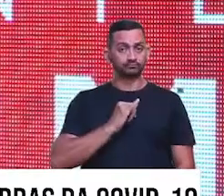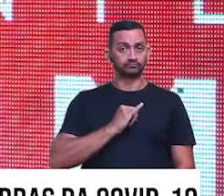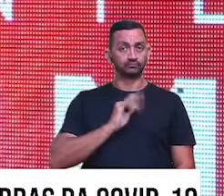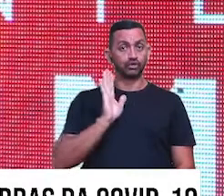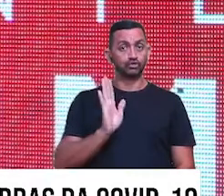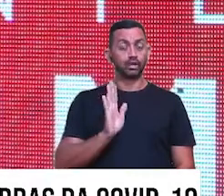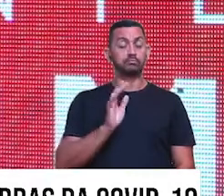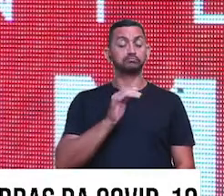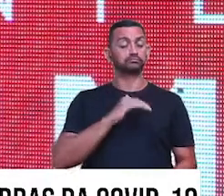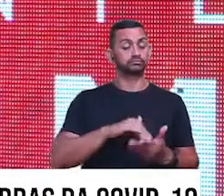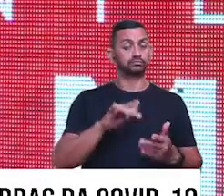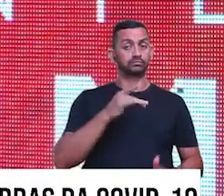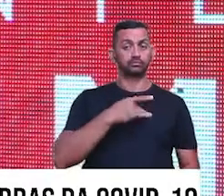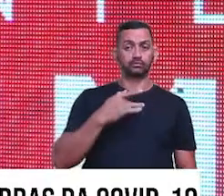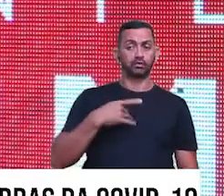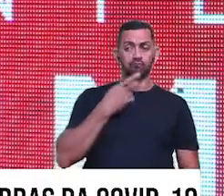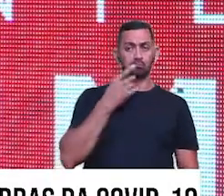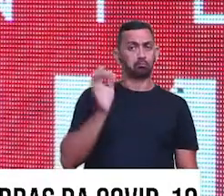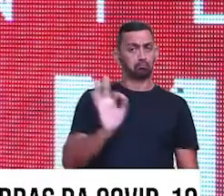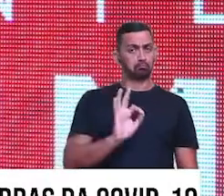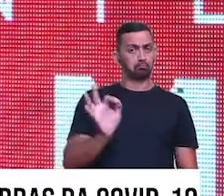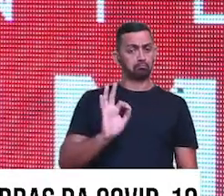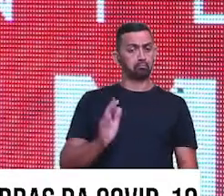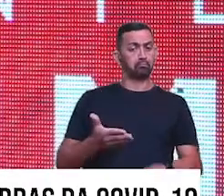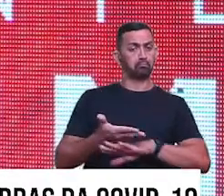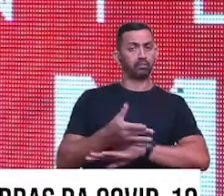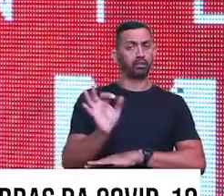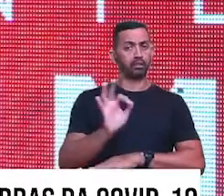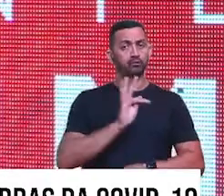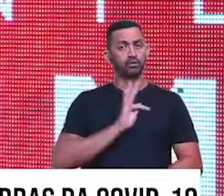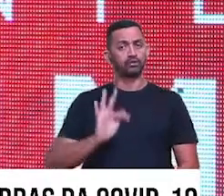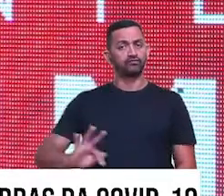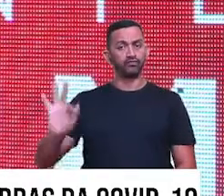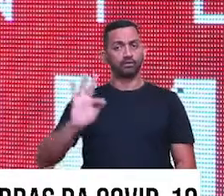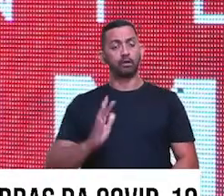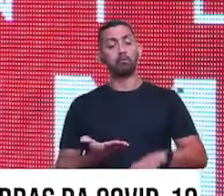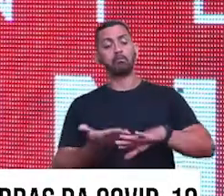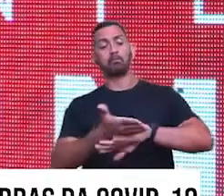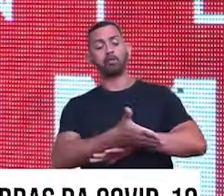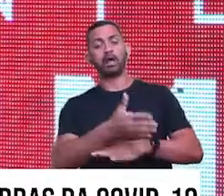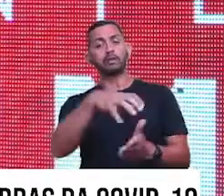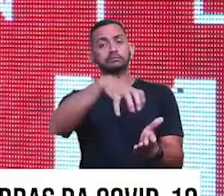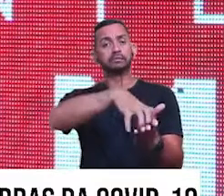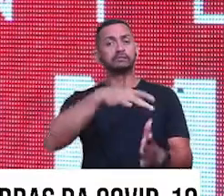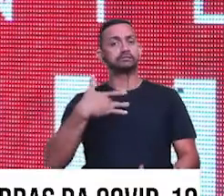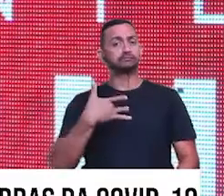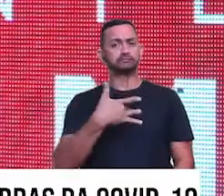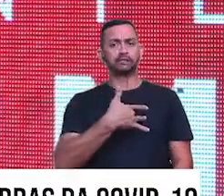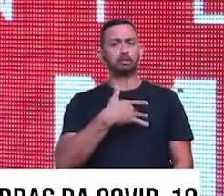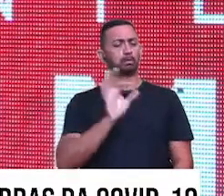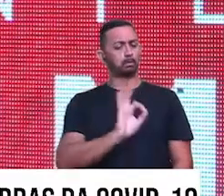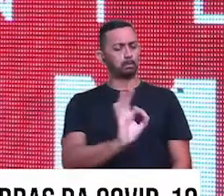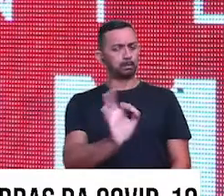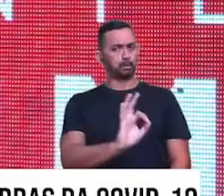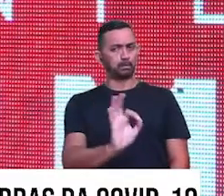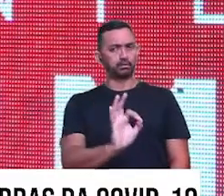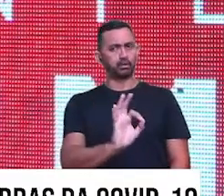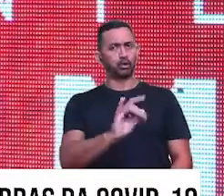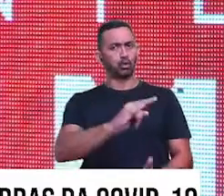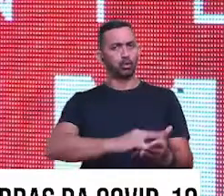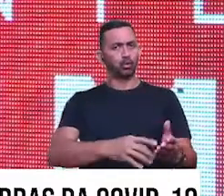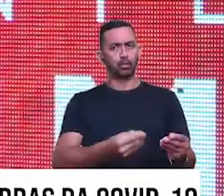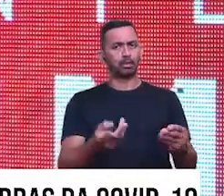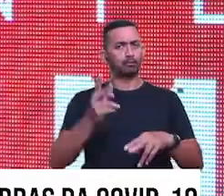em Imperatriz, segundo a Secretaria de Saúde, não houve nenhuma interferência, a Polícia Federal não foi à secretaria, nenhum documento saiu